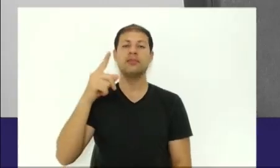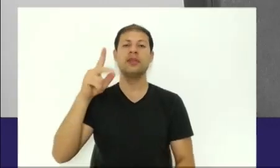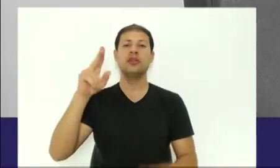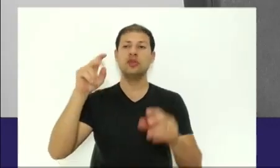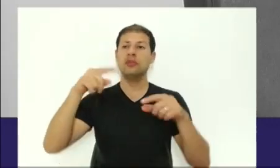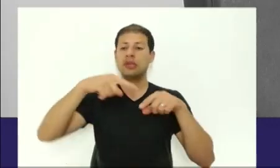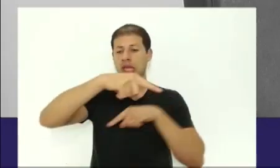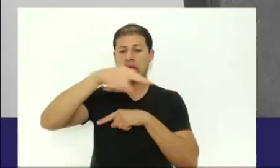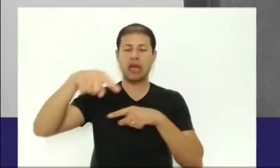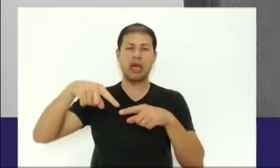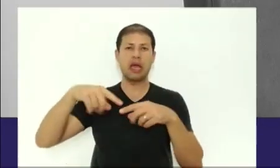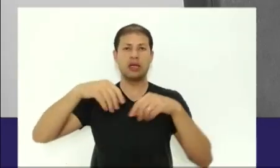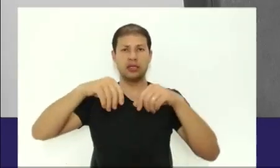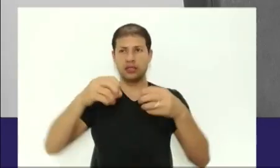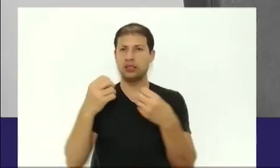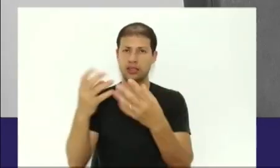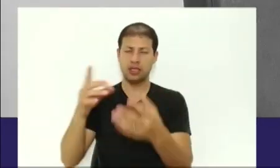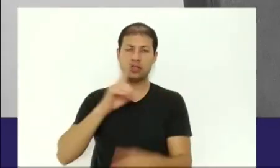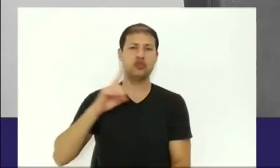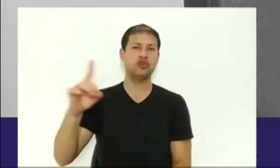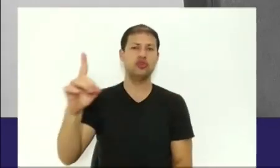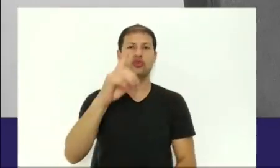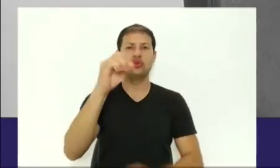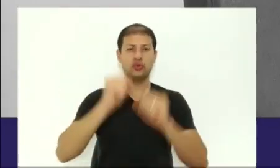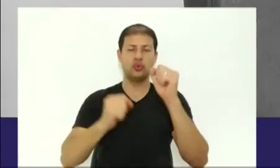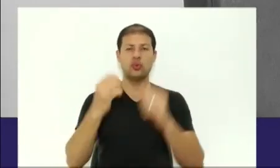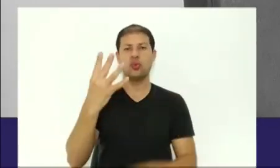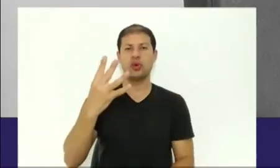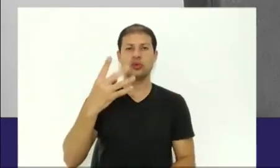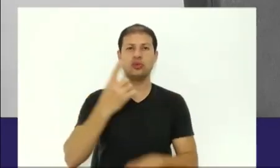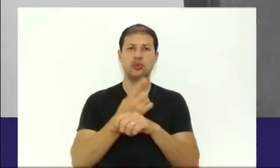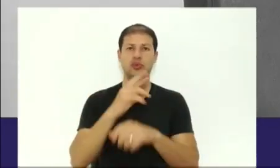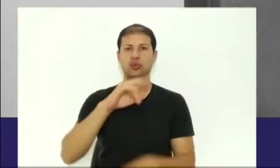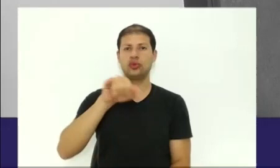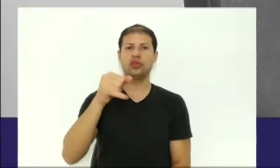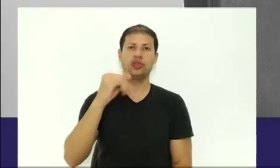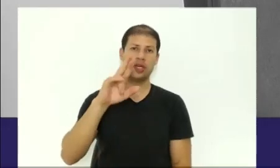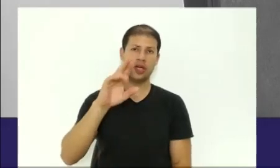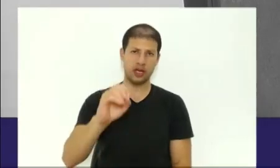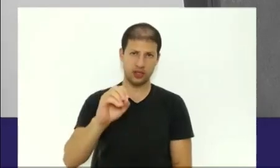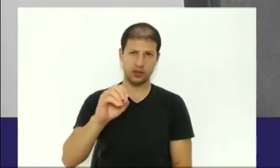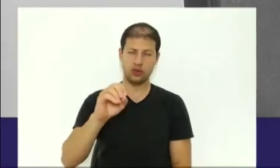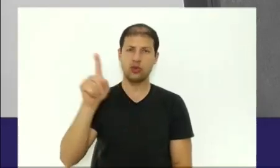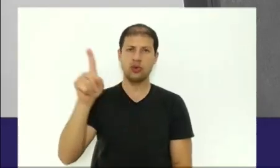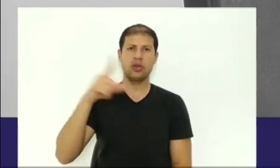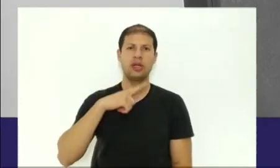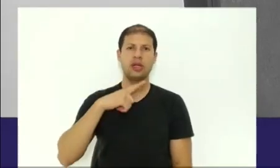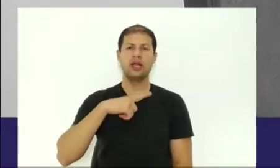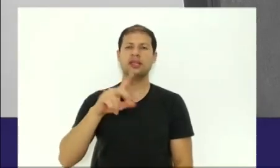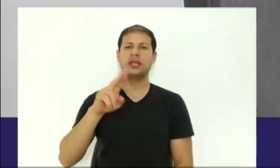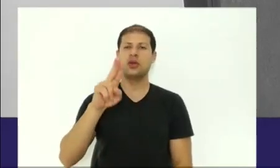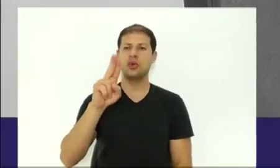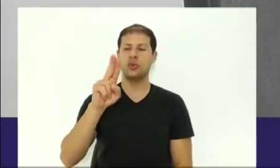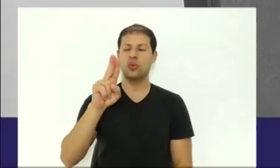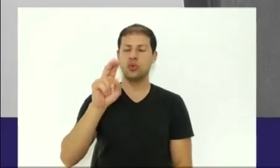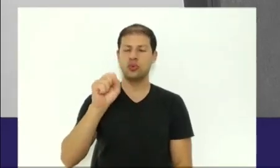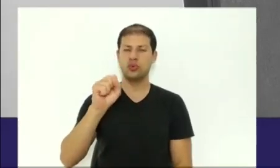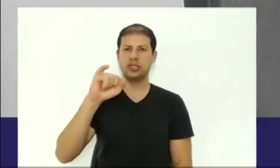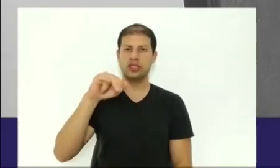no Distrito Industrial 4, Dr. Jairo Jorge Gabriel, à USE 7, Indústria Metalúrgica Limitada